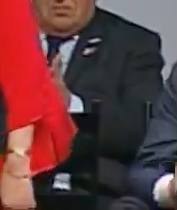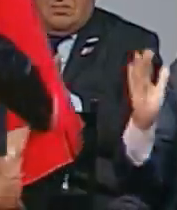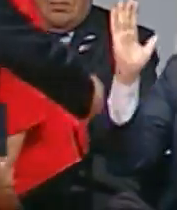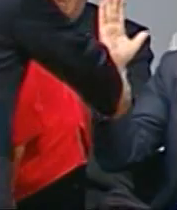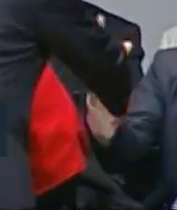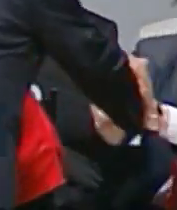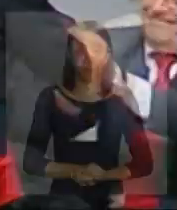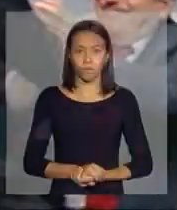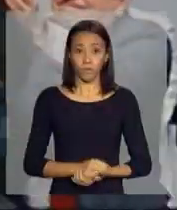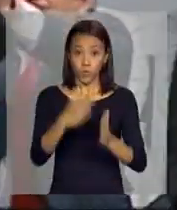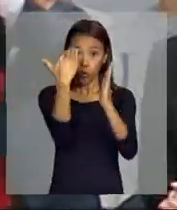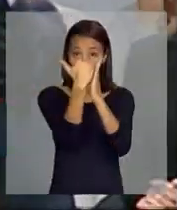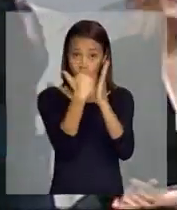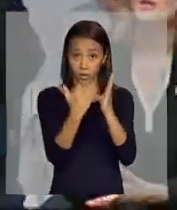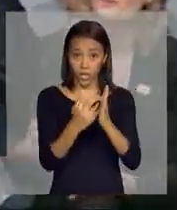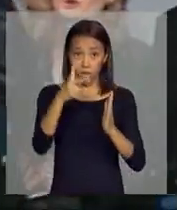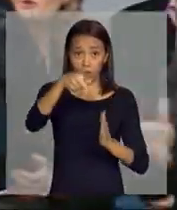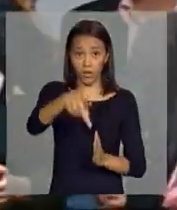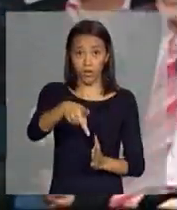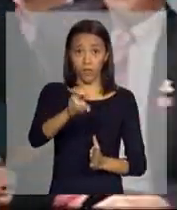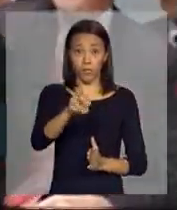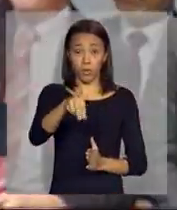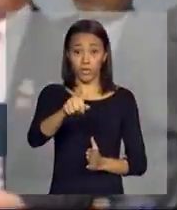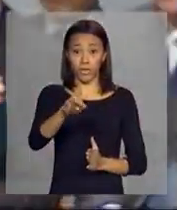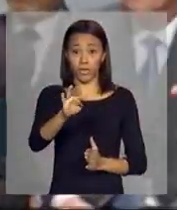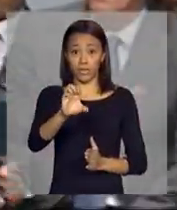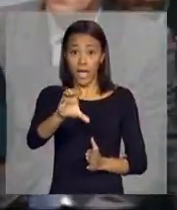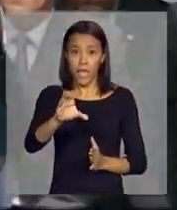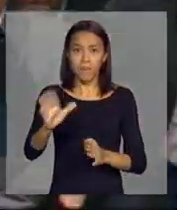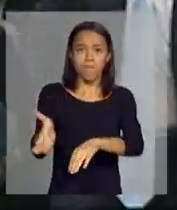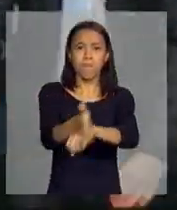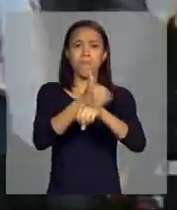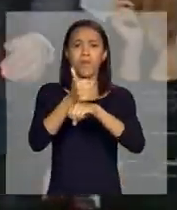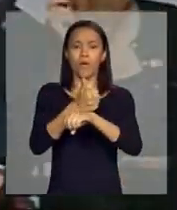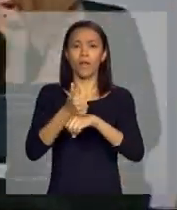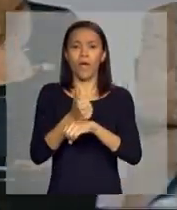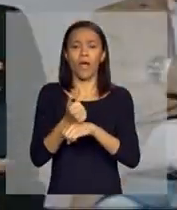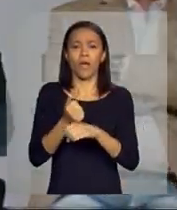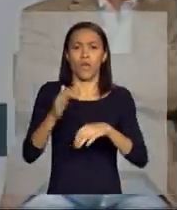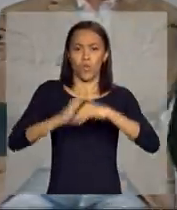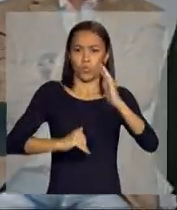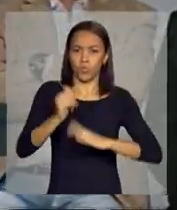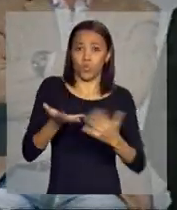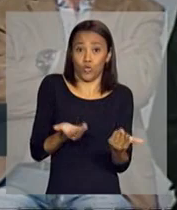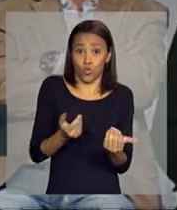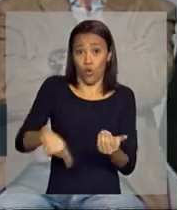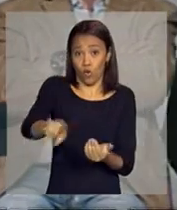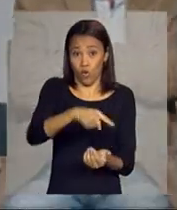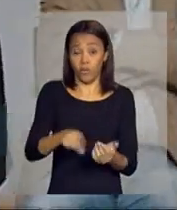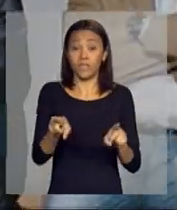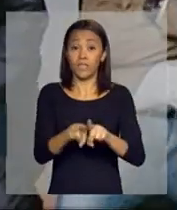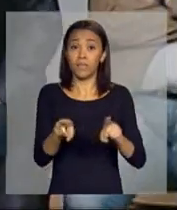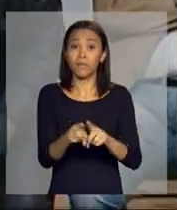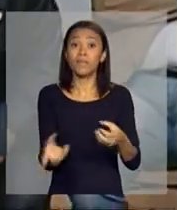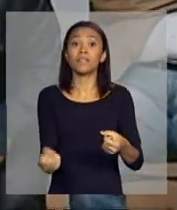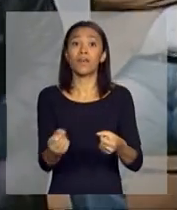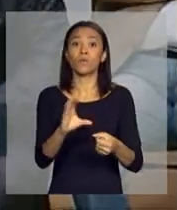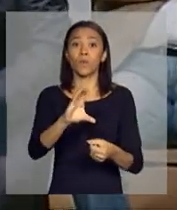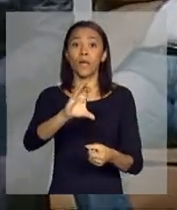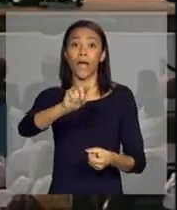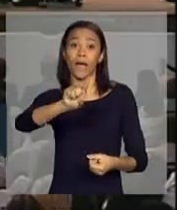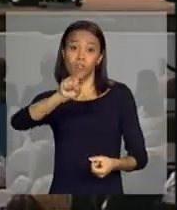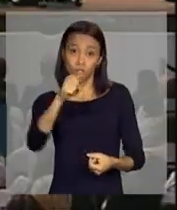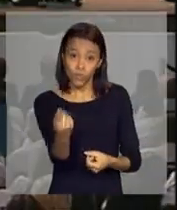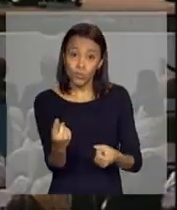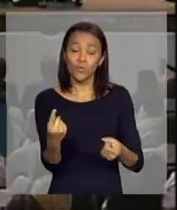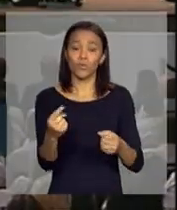O Pronatec tem contribuído para elevar a qualificação de jovens do ensino médio e de beneficiários do Cadastro Único de Programas Sociais